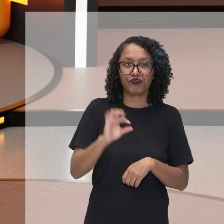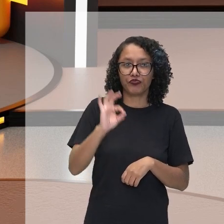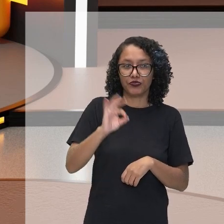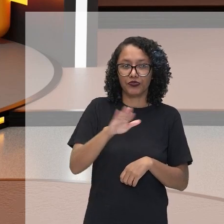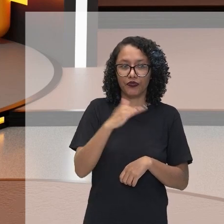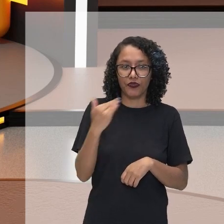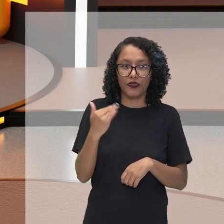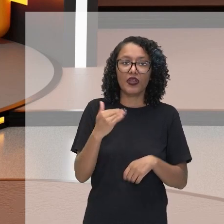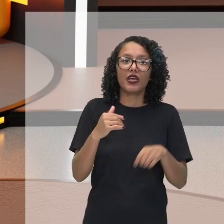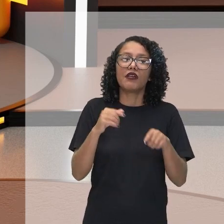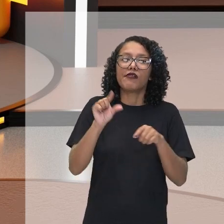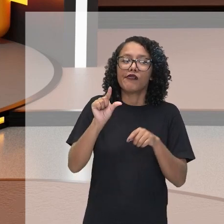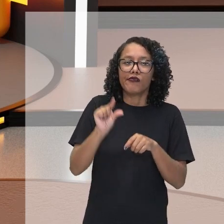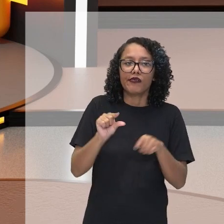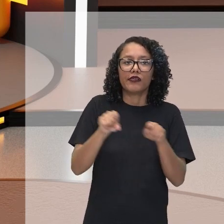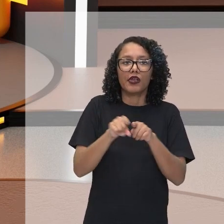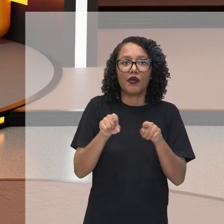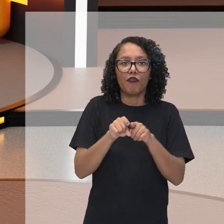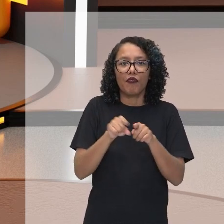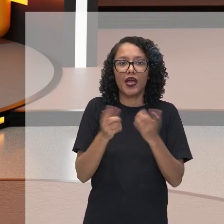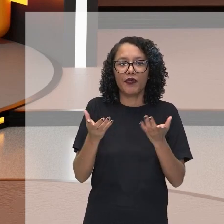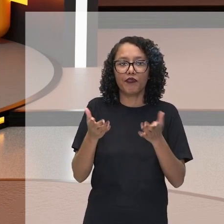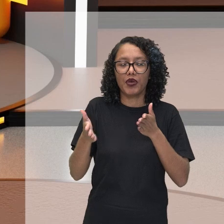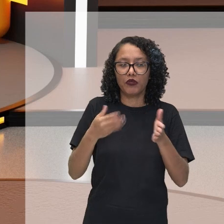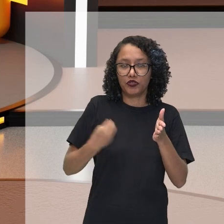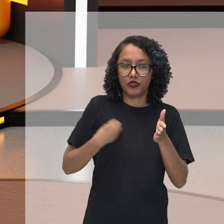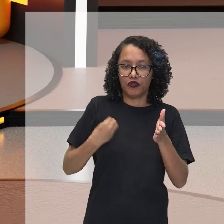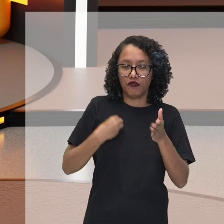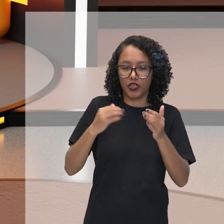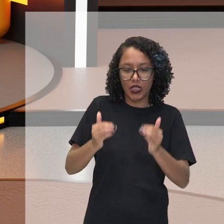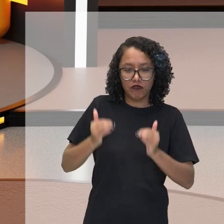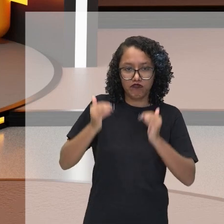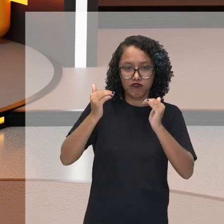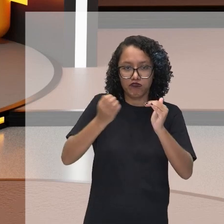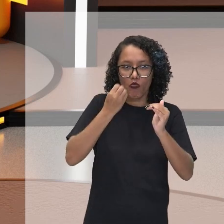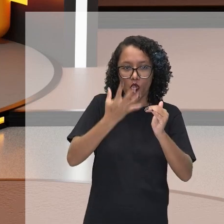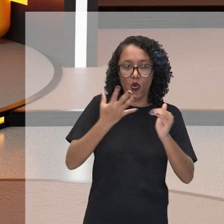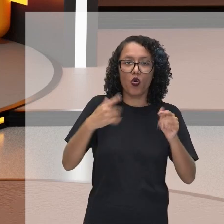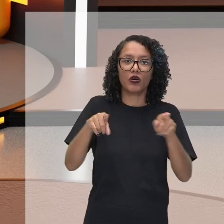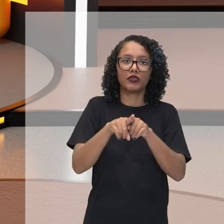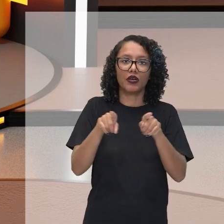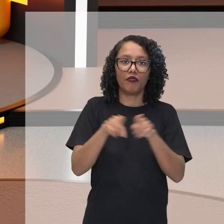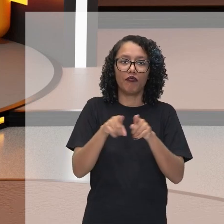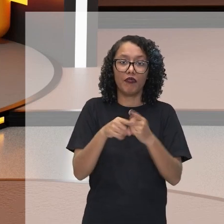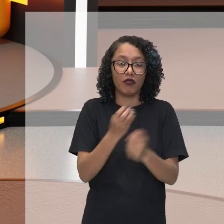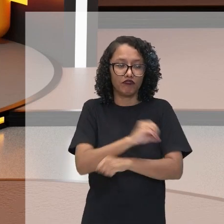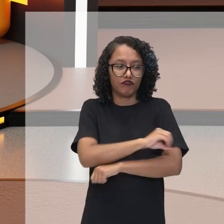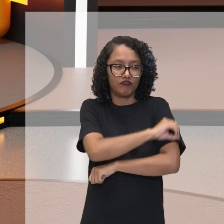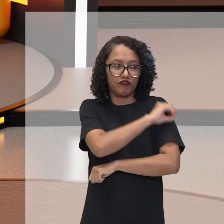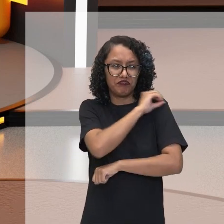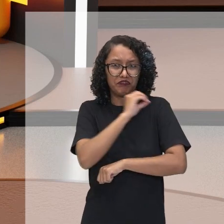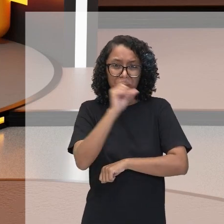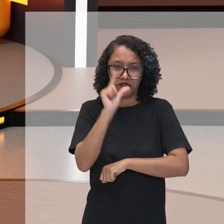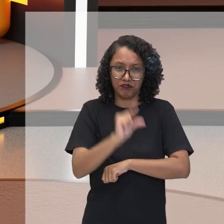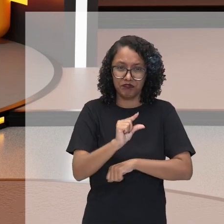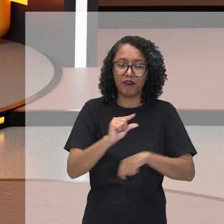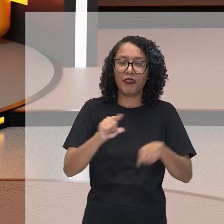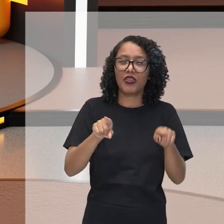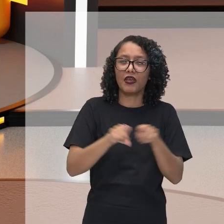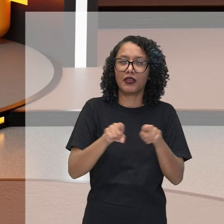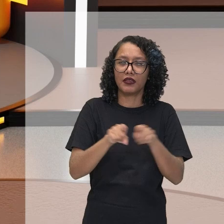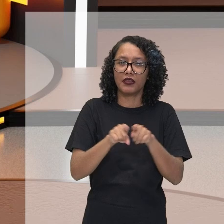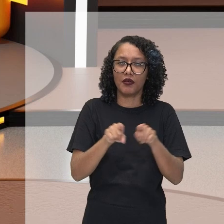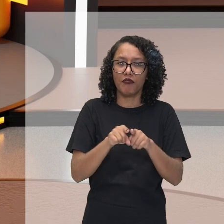expectativa de vida, baixo índice de analfabetismo, pequena concentração